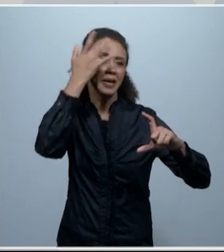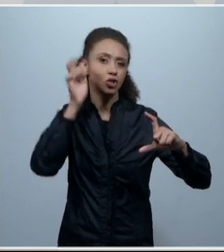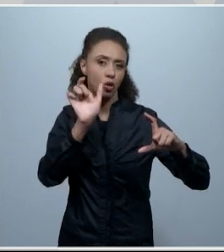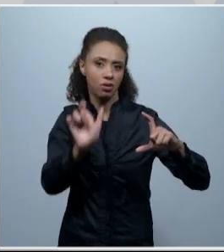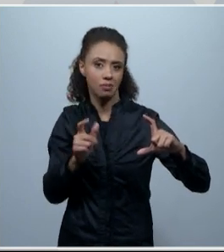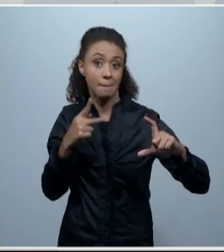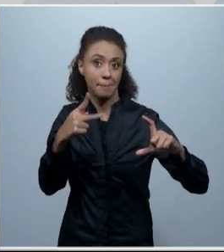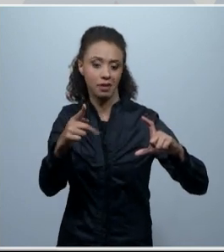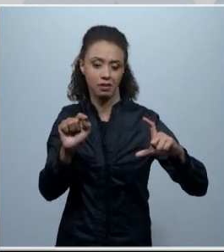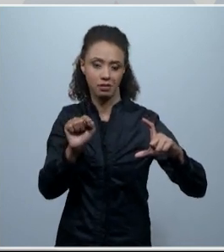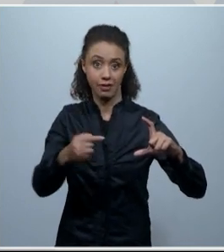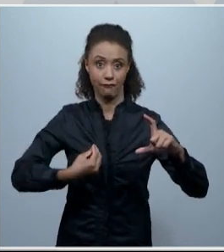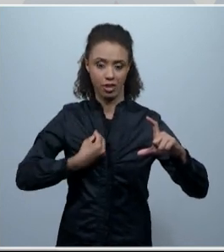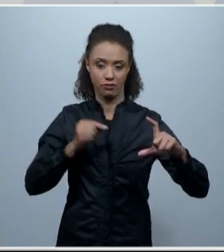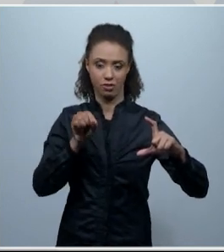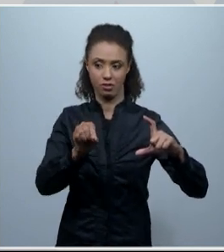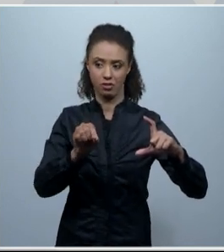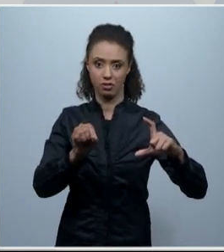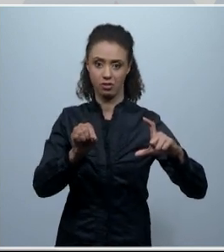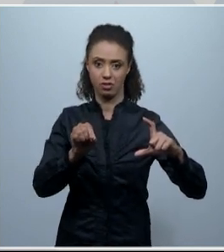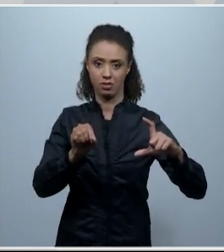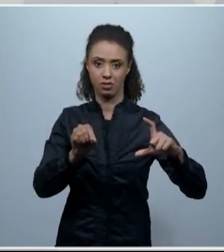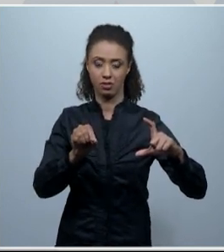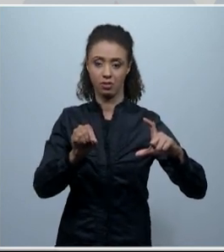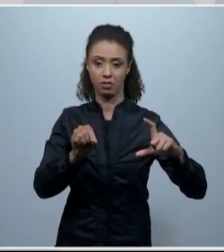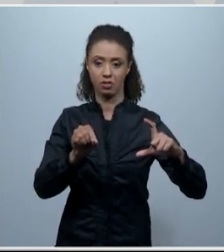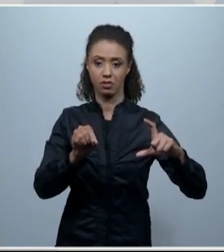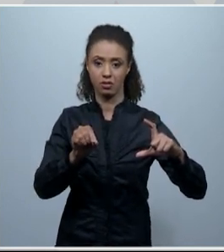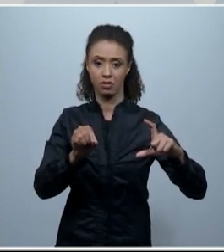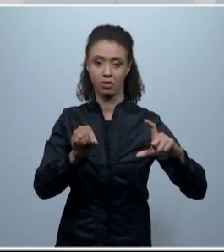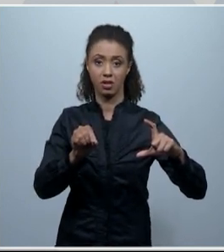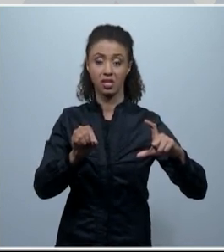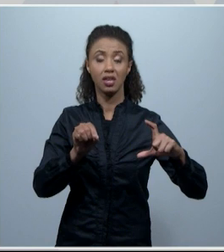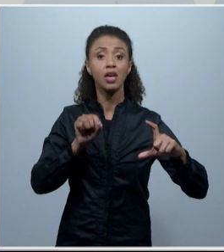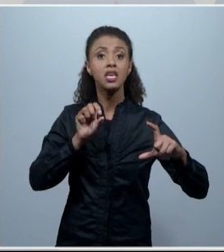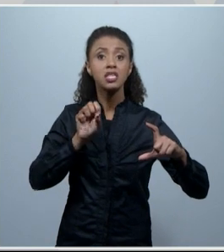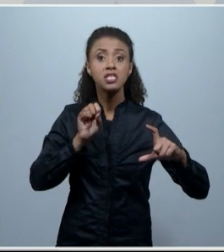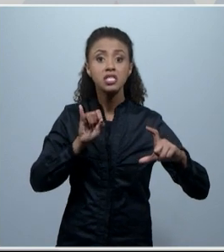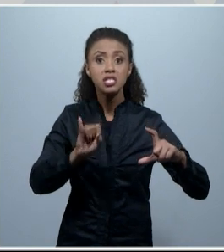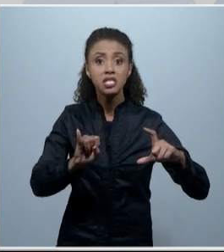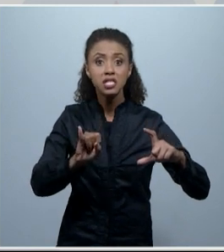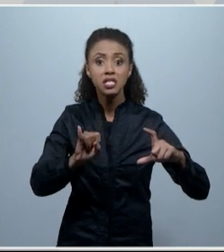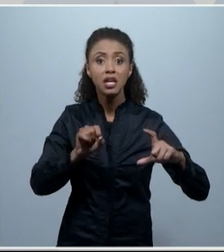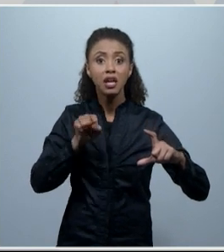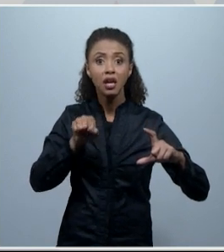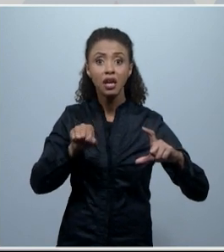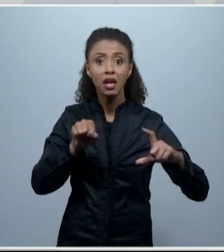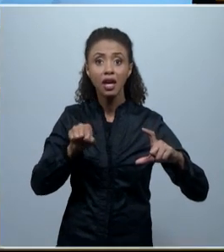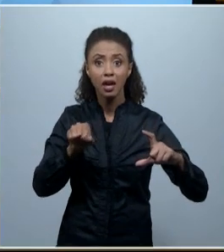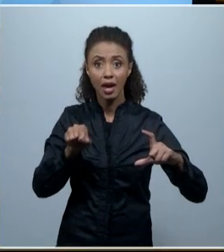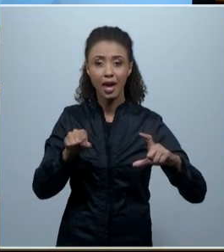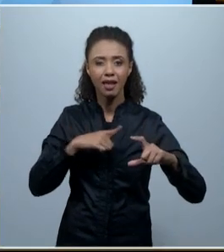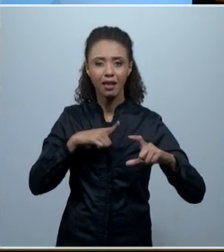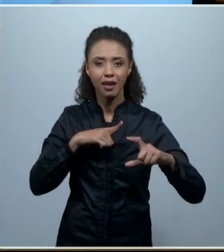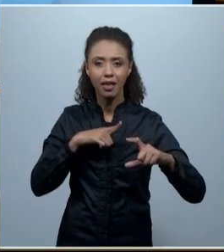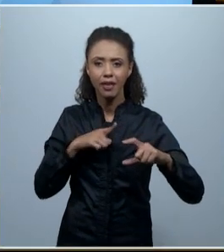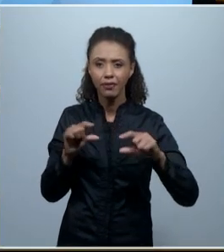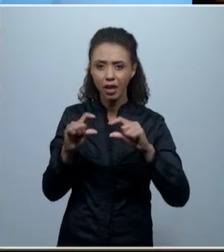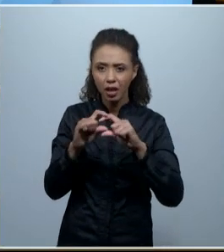essa pessoa média distâncias por essa forma se a régua dessa pessoa é construída para medir distâncias por essa fórmula complicada